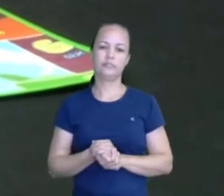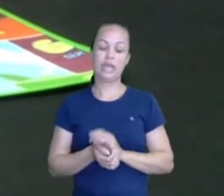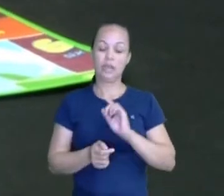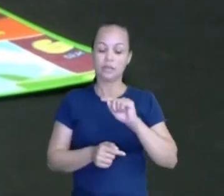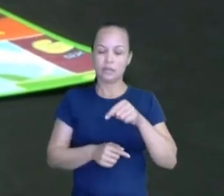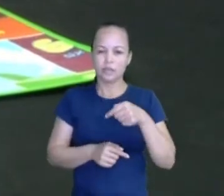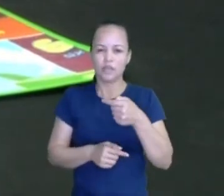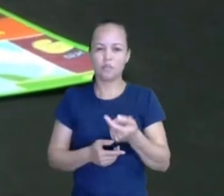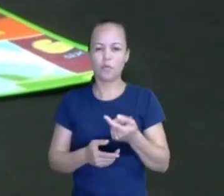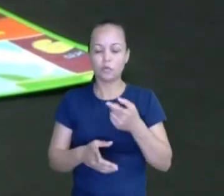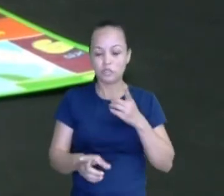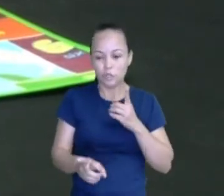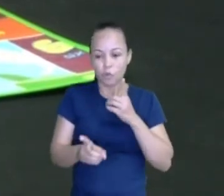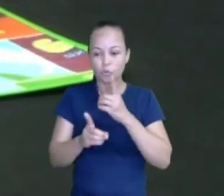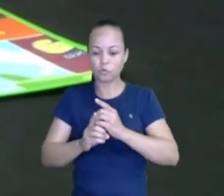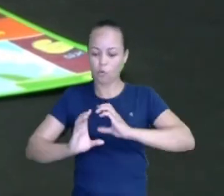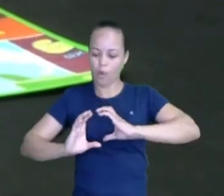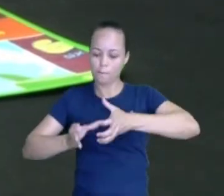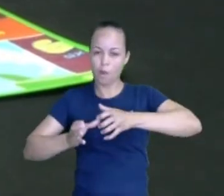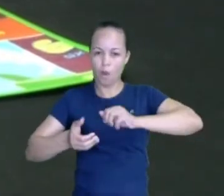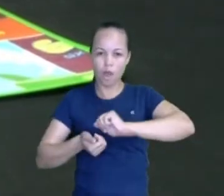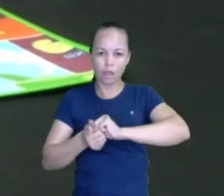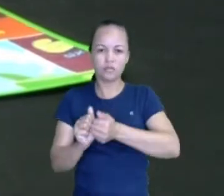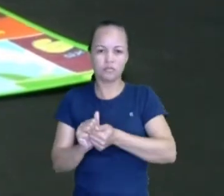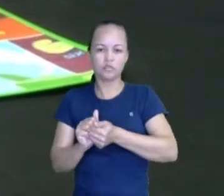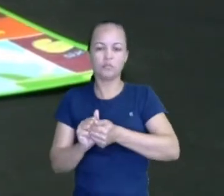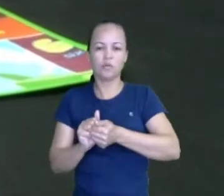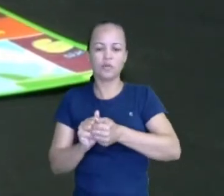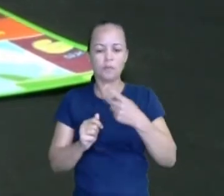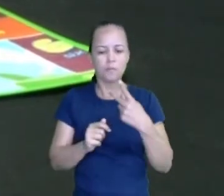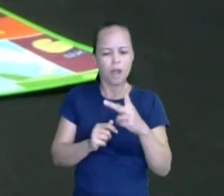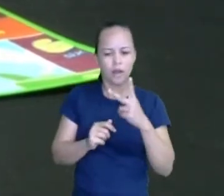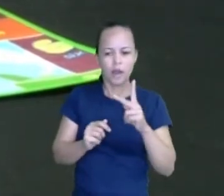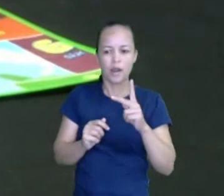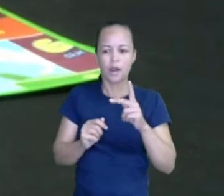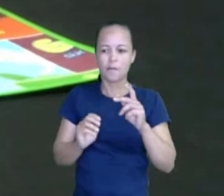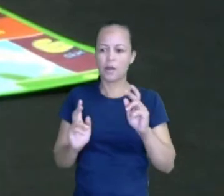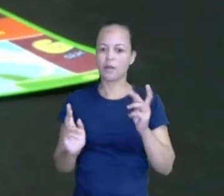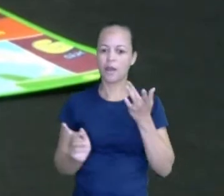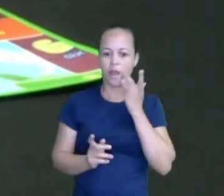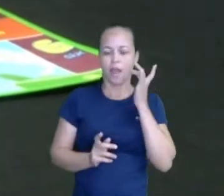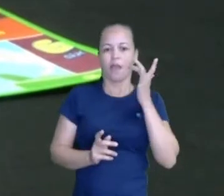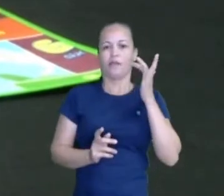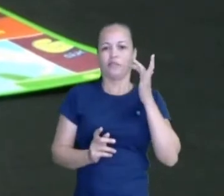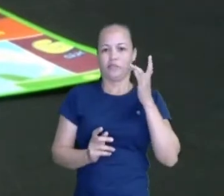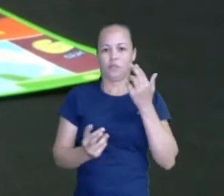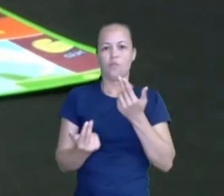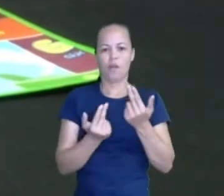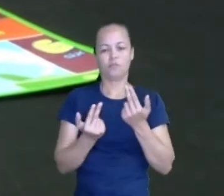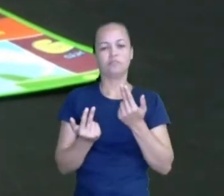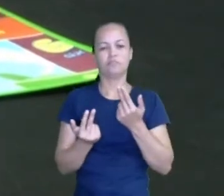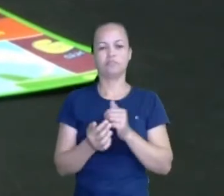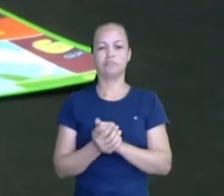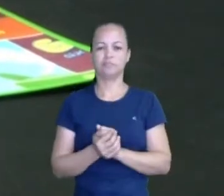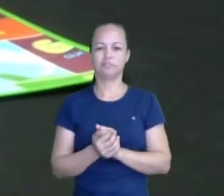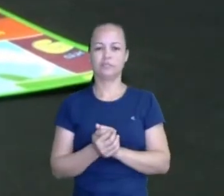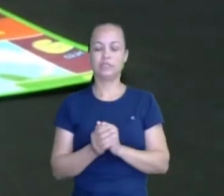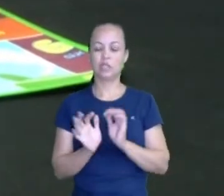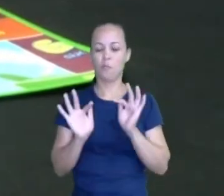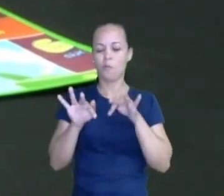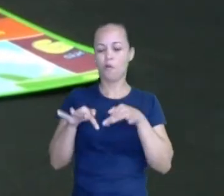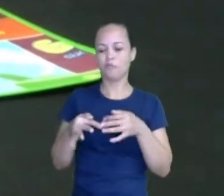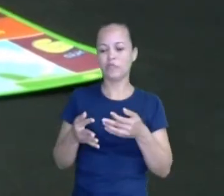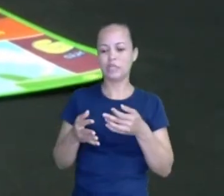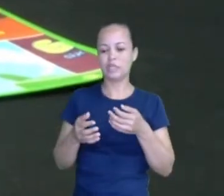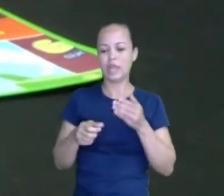Depois, achou sua bola de futebol, que para ele valia mais que ouro. E, por fim, entrou